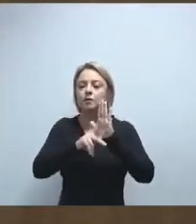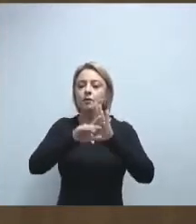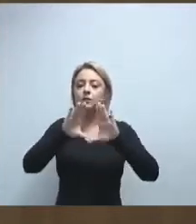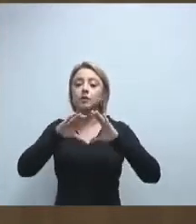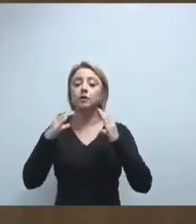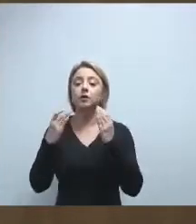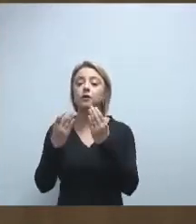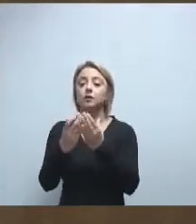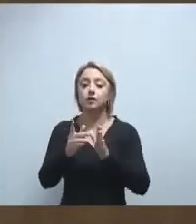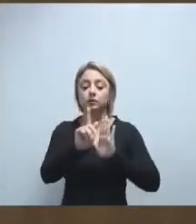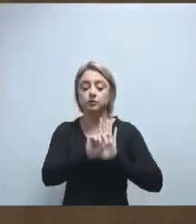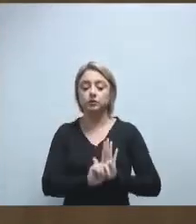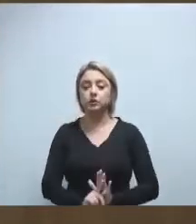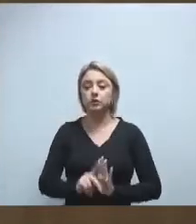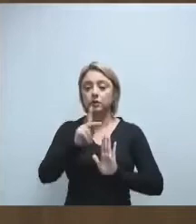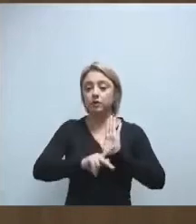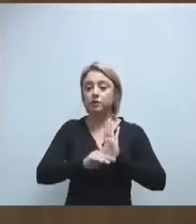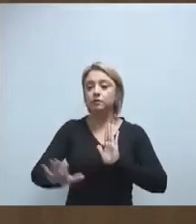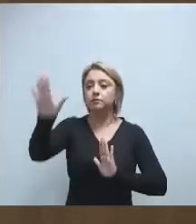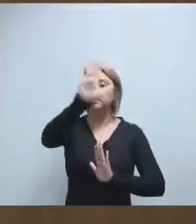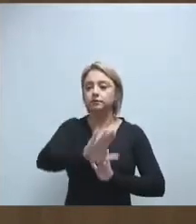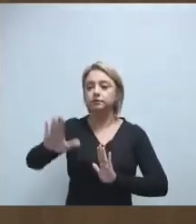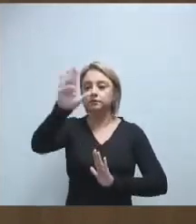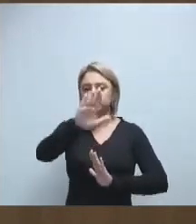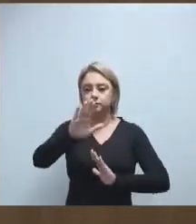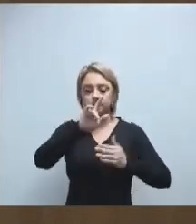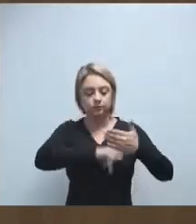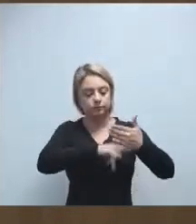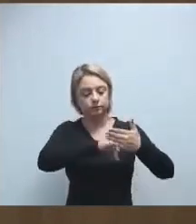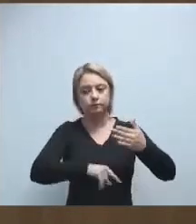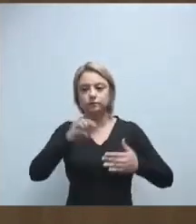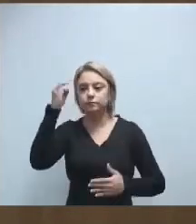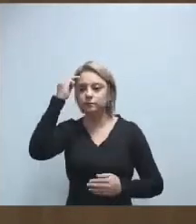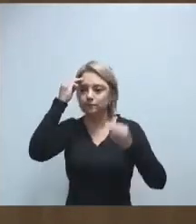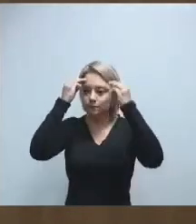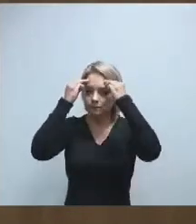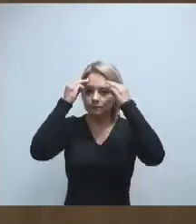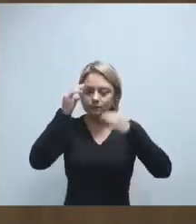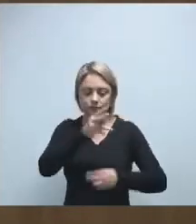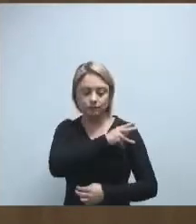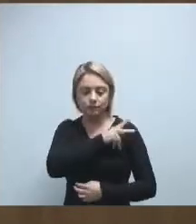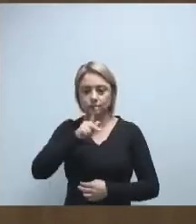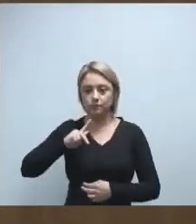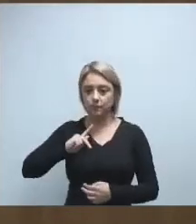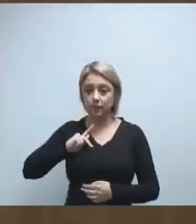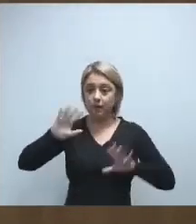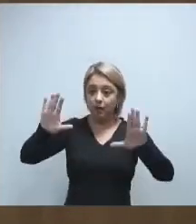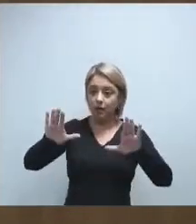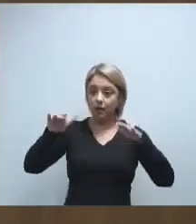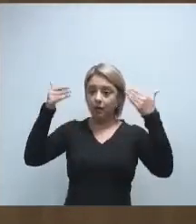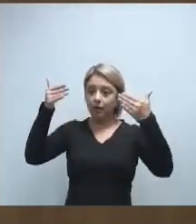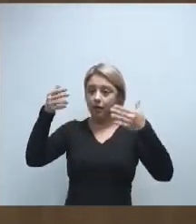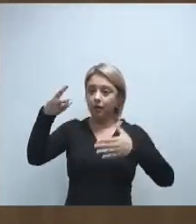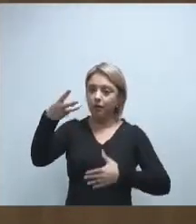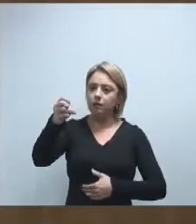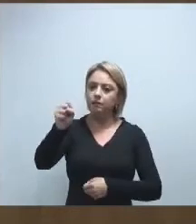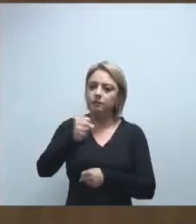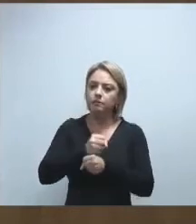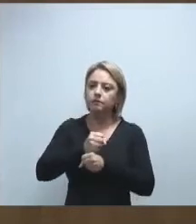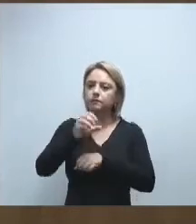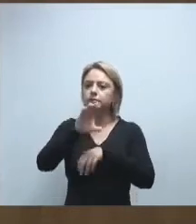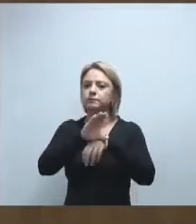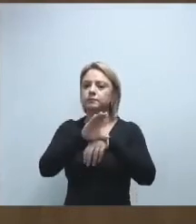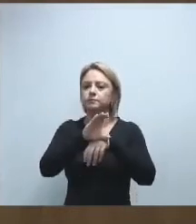gestor do plano nacional de gestão de documentos e memória do ministério público destinada a celebrar os 30 anos da constituição